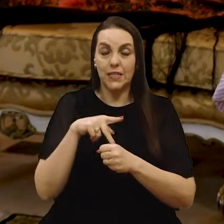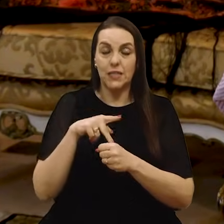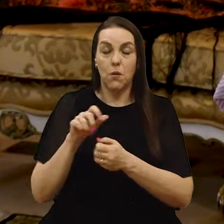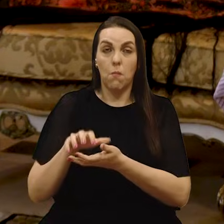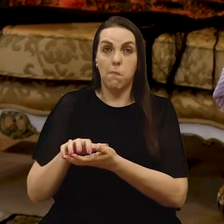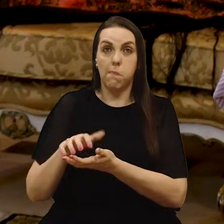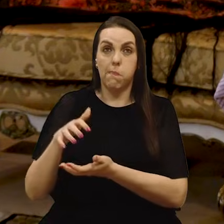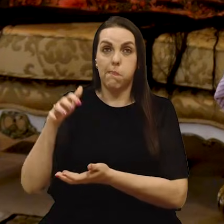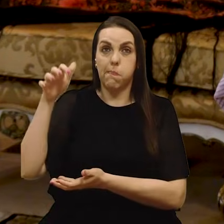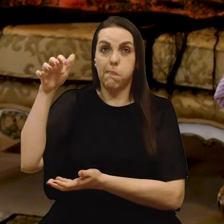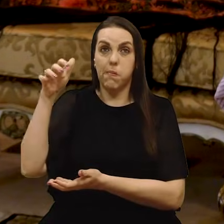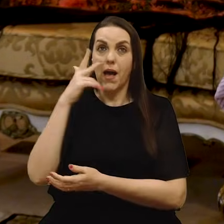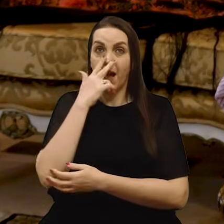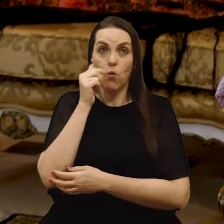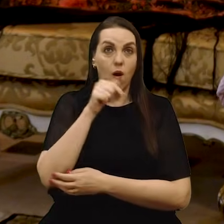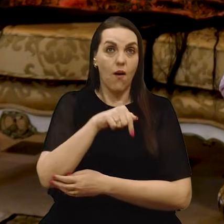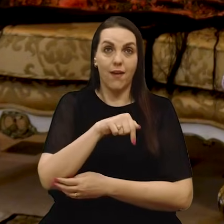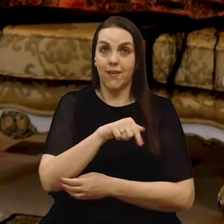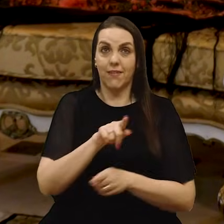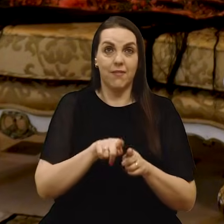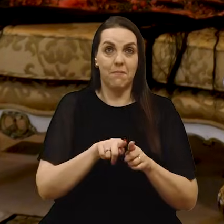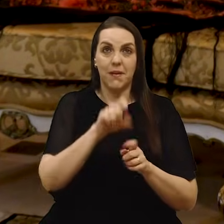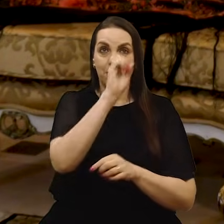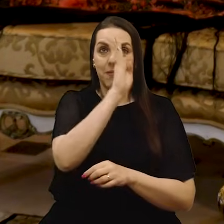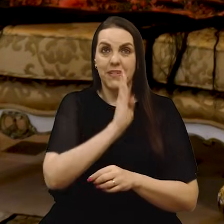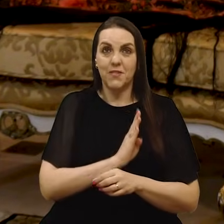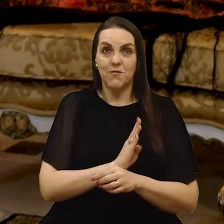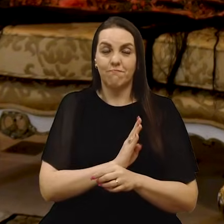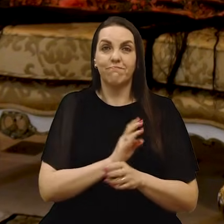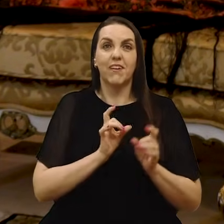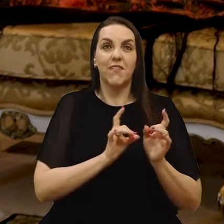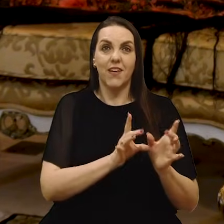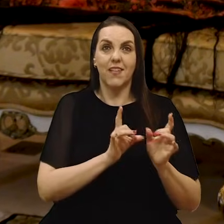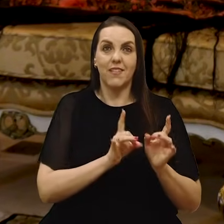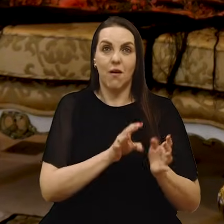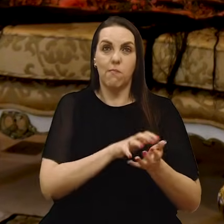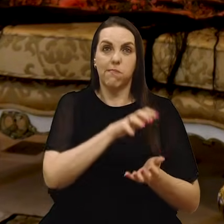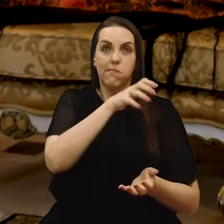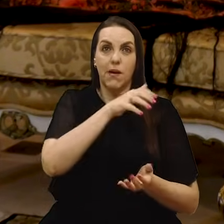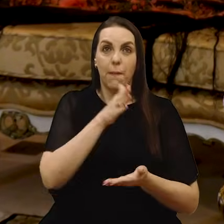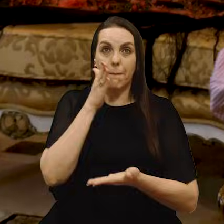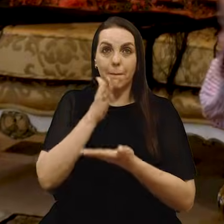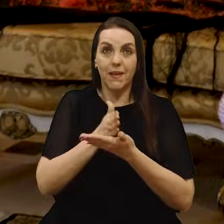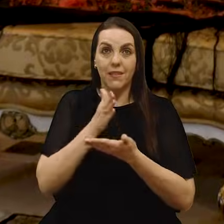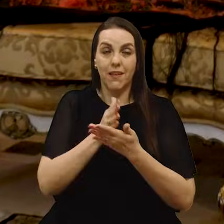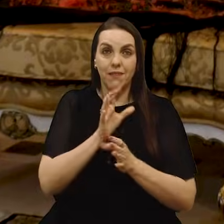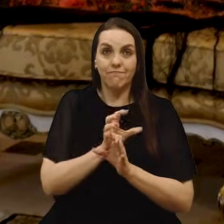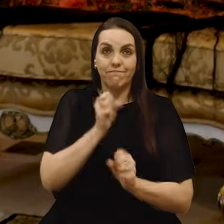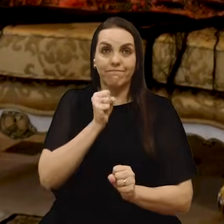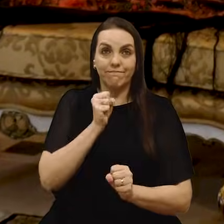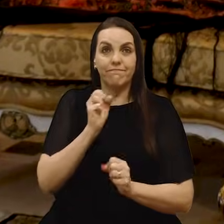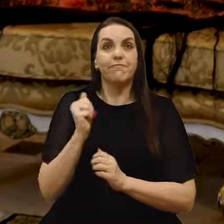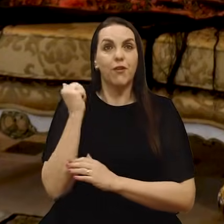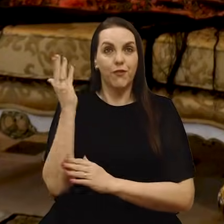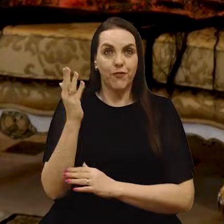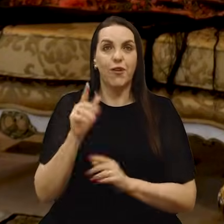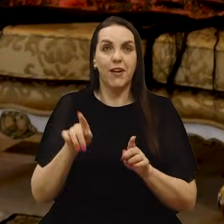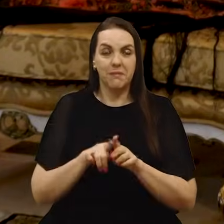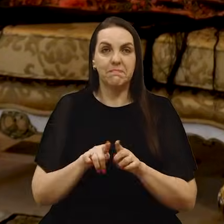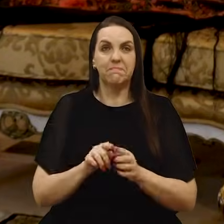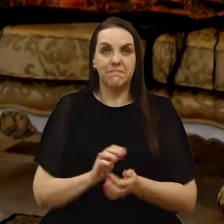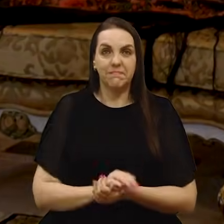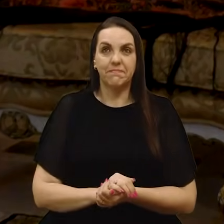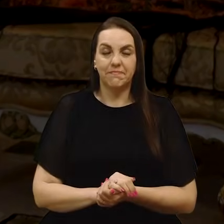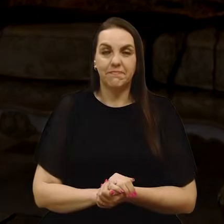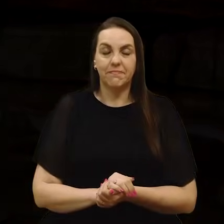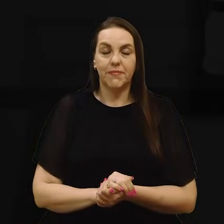externo nosso, em volume, era igual ao mercado interno. Então, metade do nosso